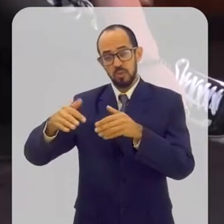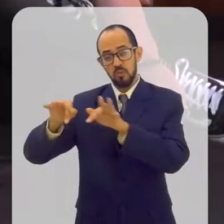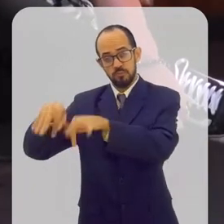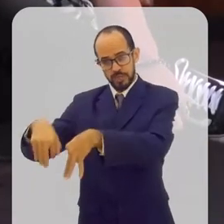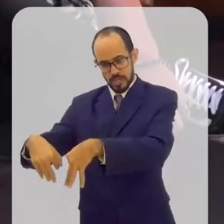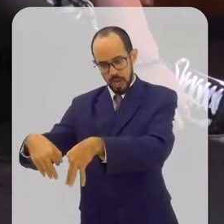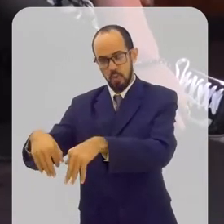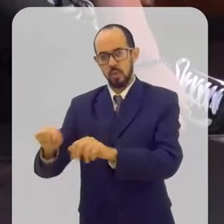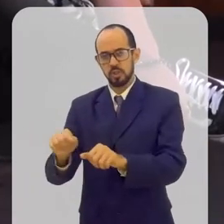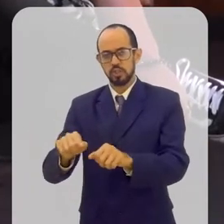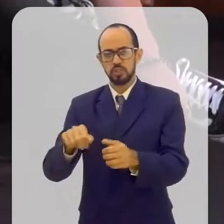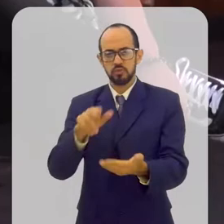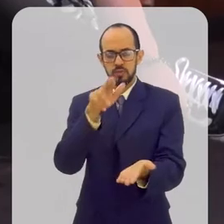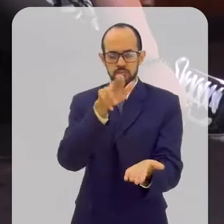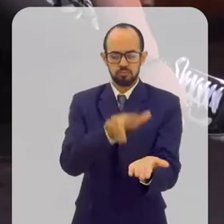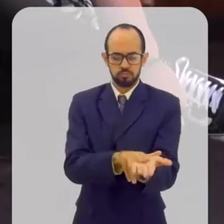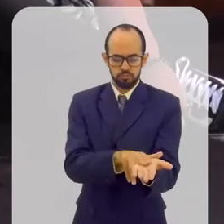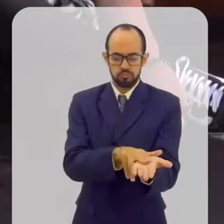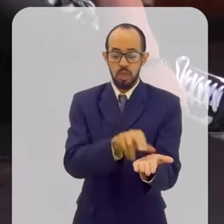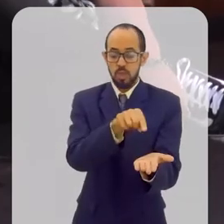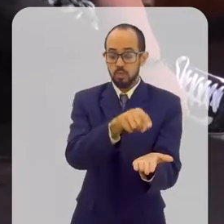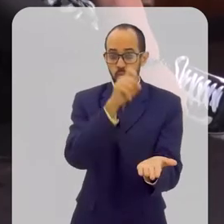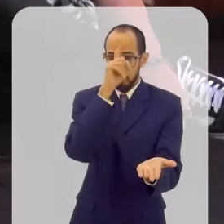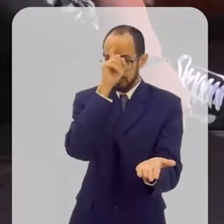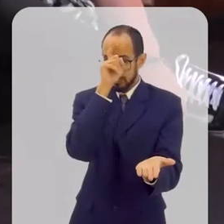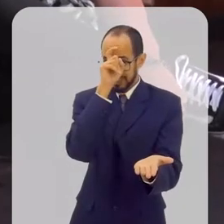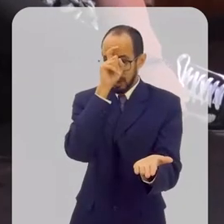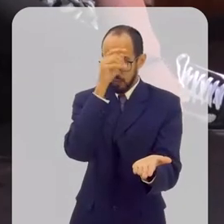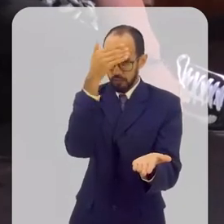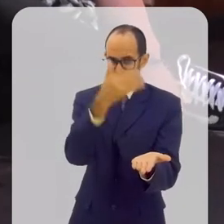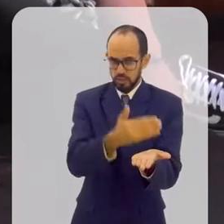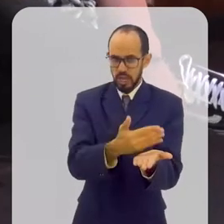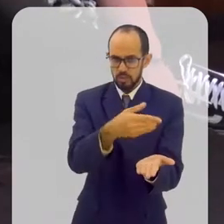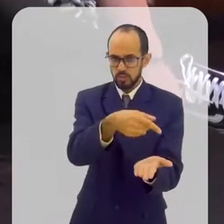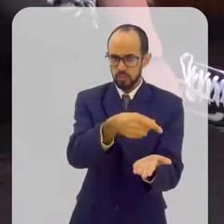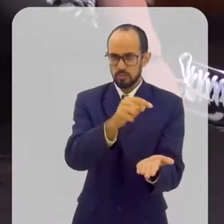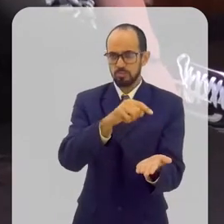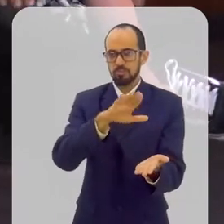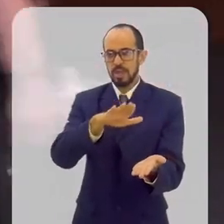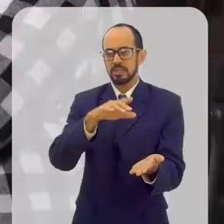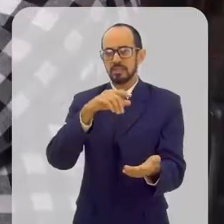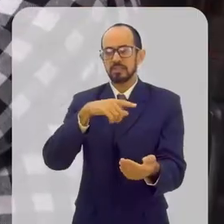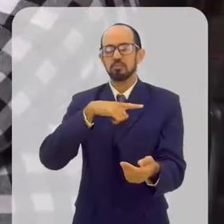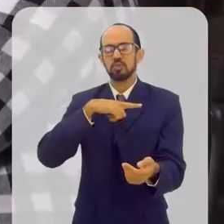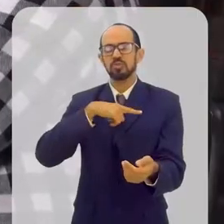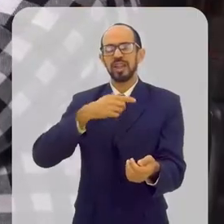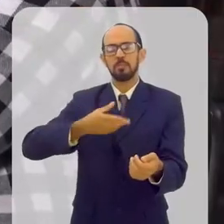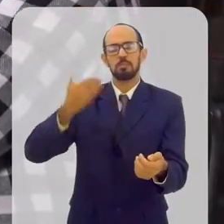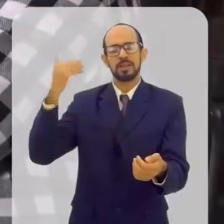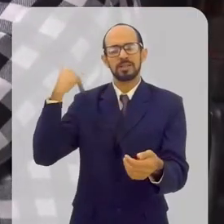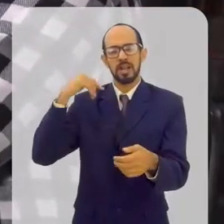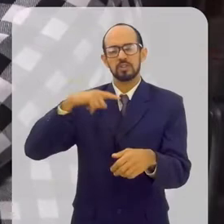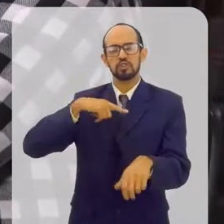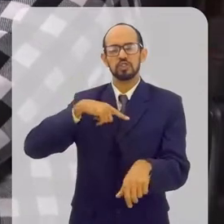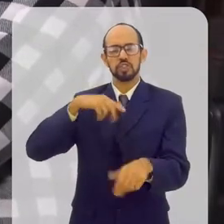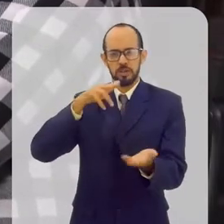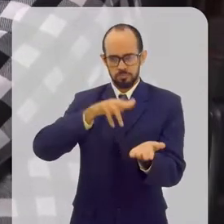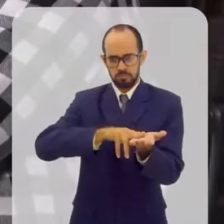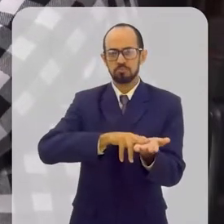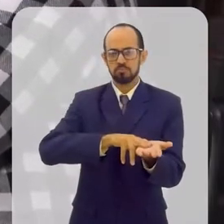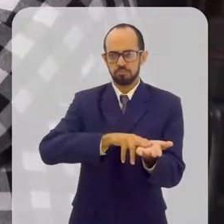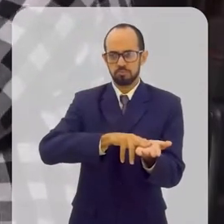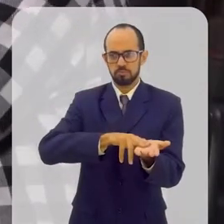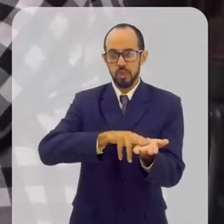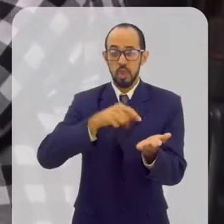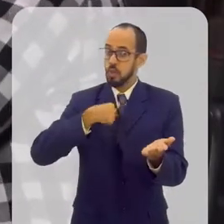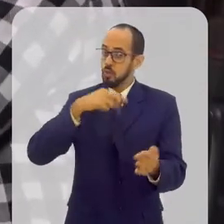num hospital desativado, né? Mas ali, por um período, tinham pessoas, né, que se tratavam. Eu